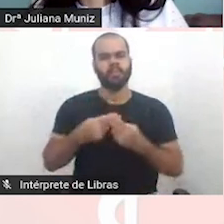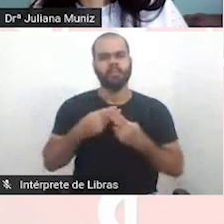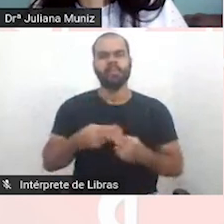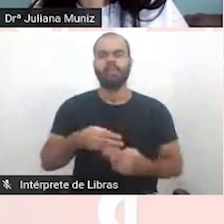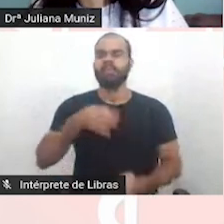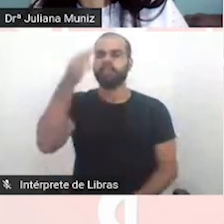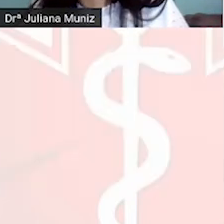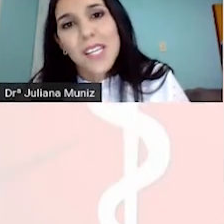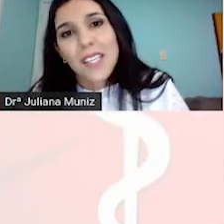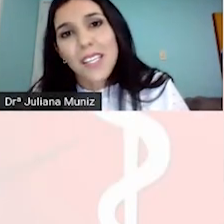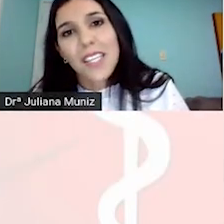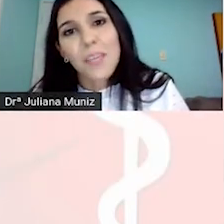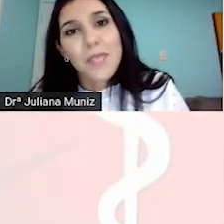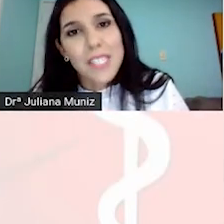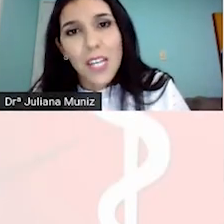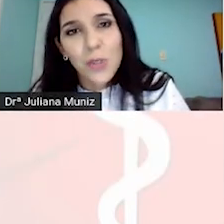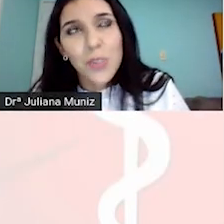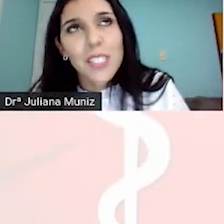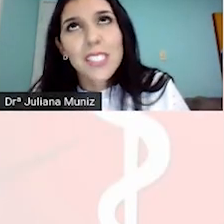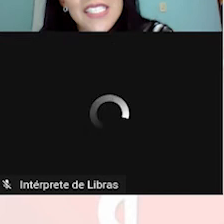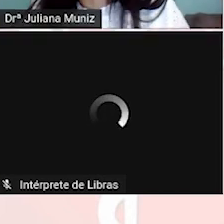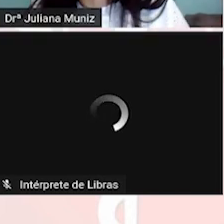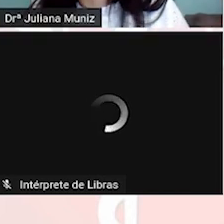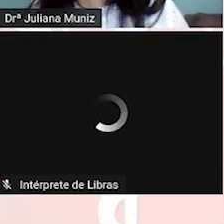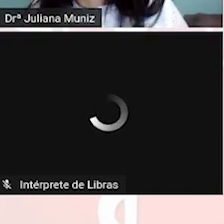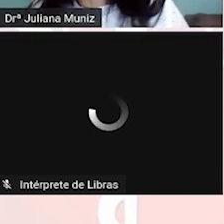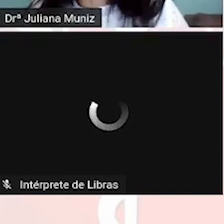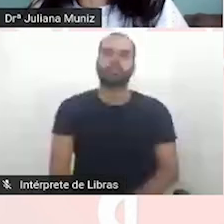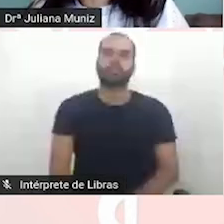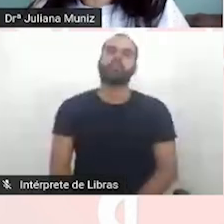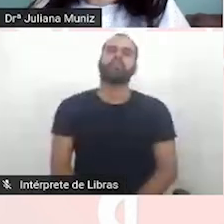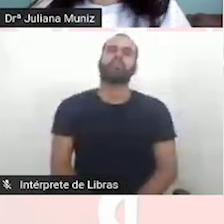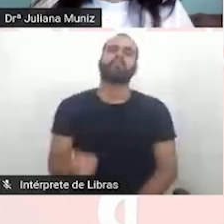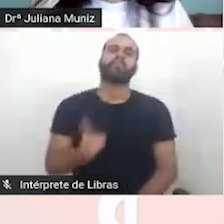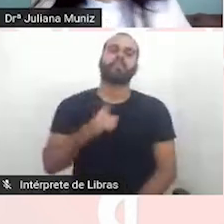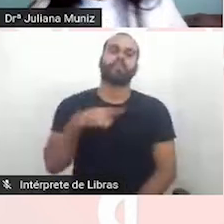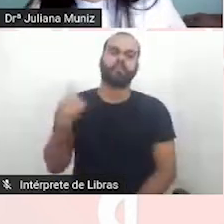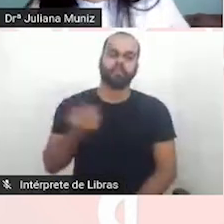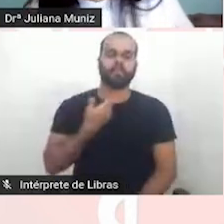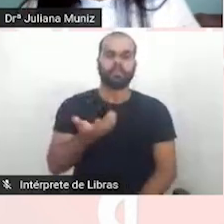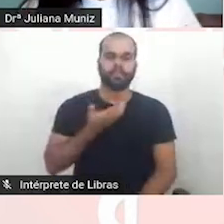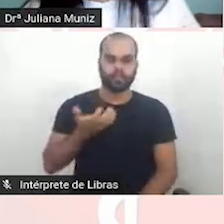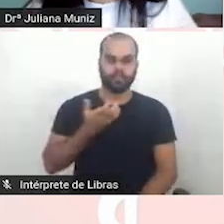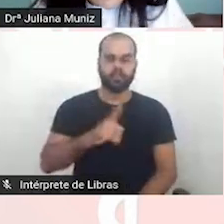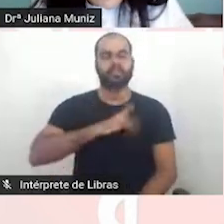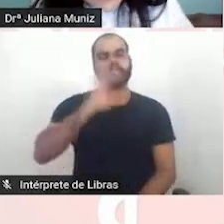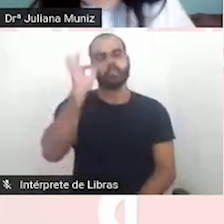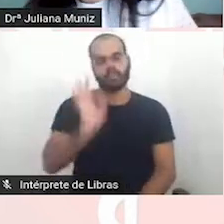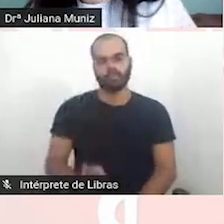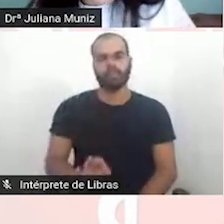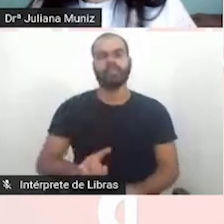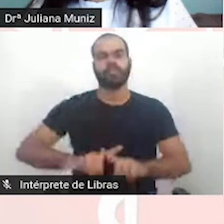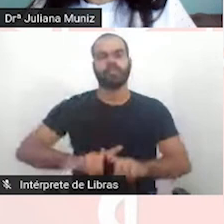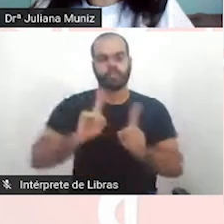como médico, como equipe de saúde, a gente quer ter a coisa certa, né? Mas nesse contexto